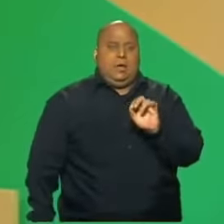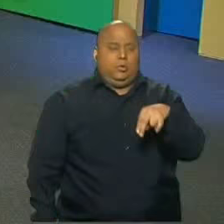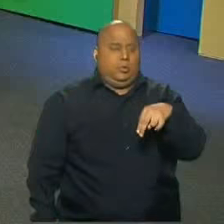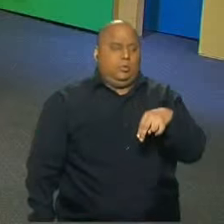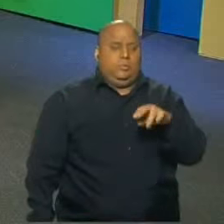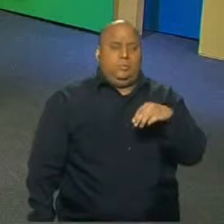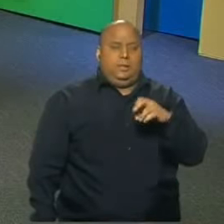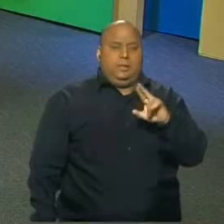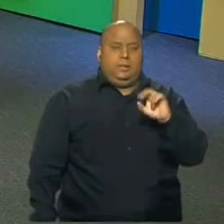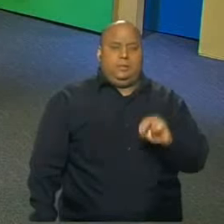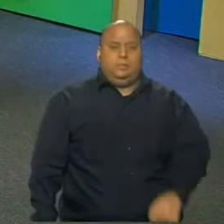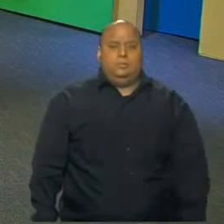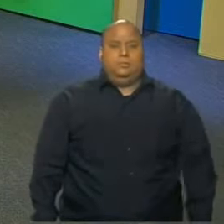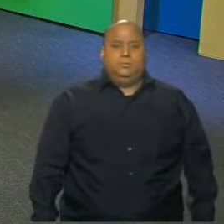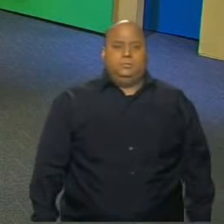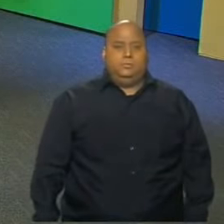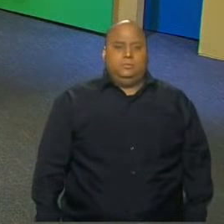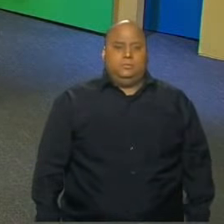Medeiros.